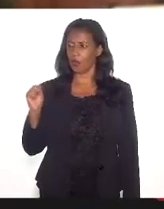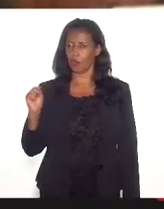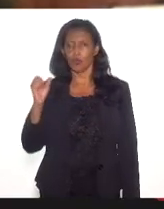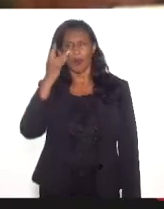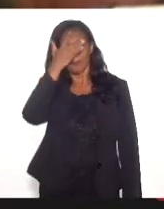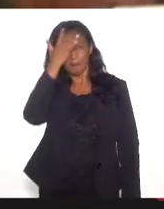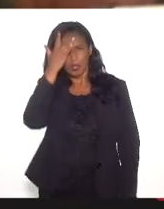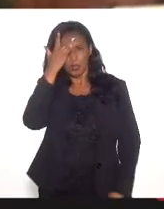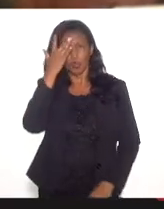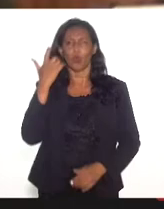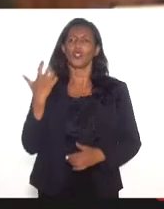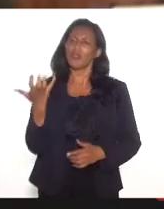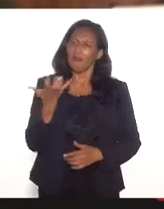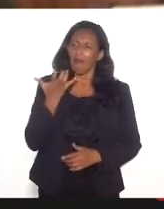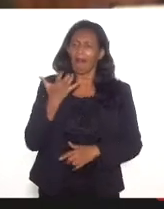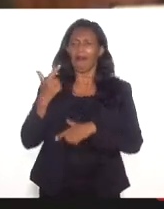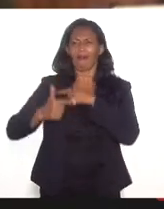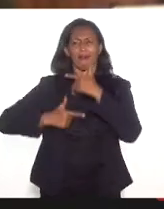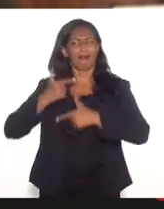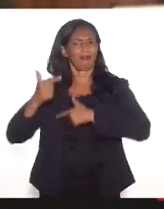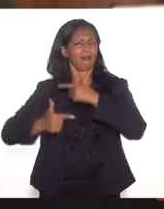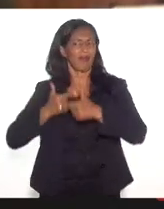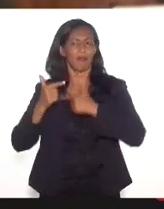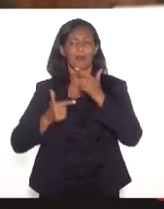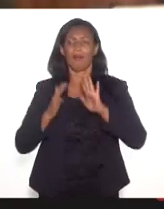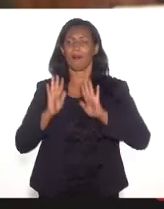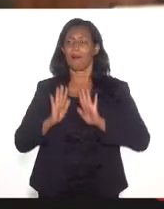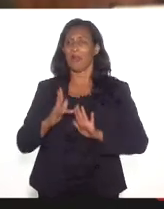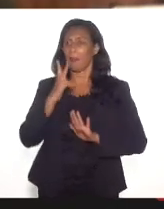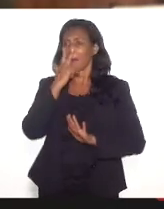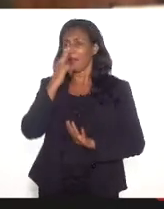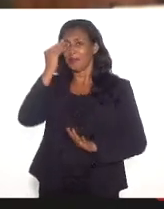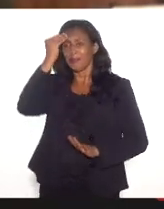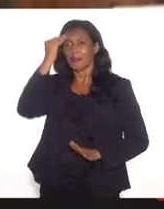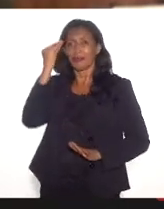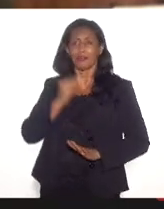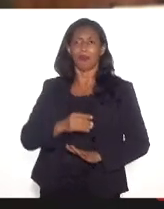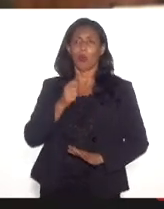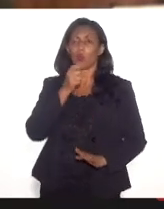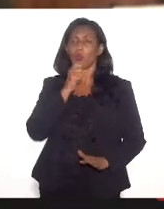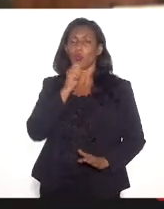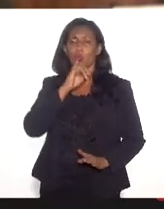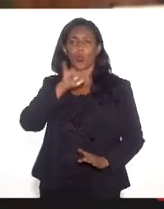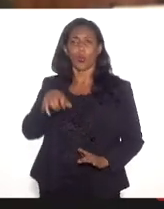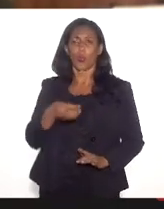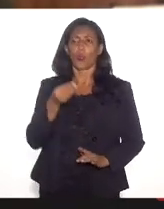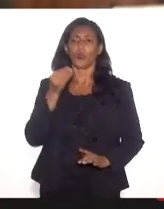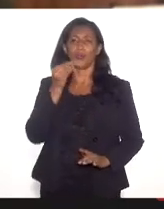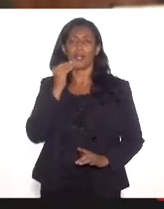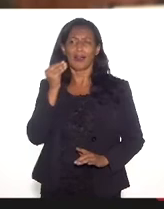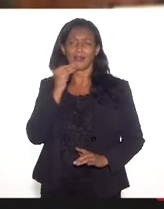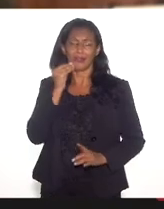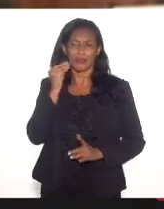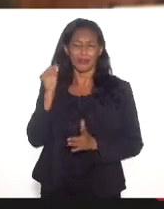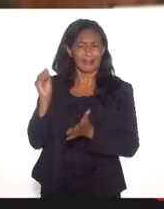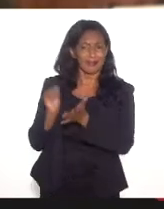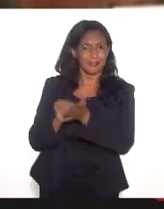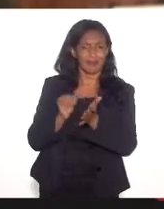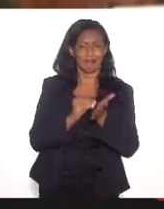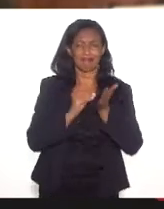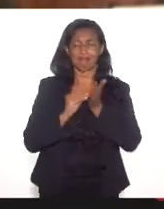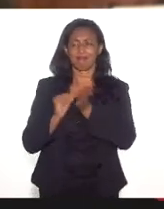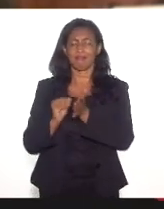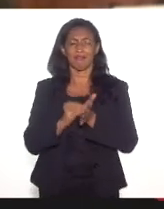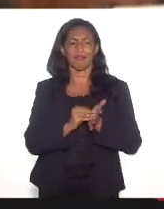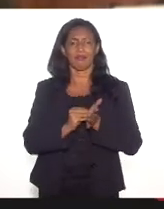desistiram de procurar trabalho porque não veem oportunidades nos locais ou nas atividades que